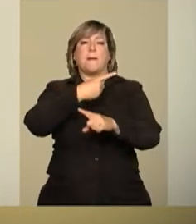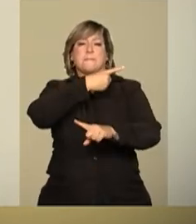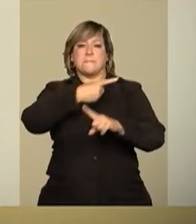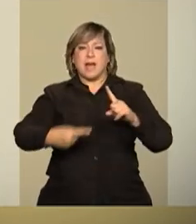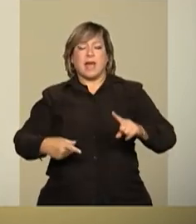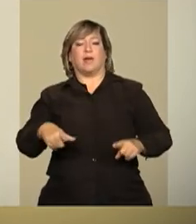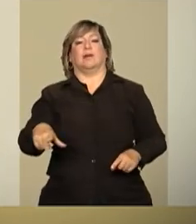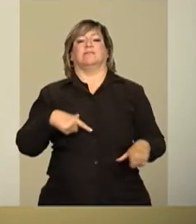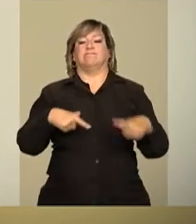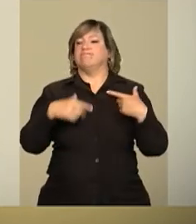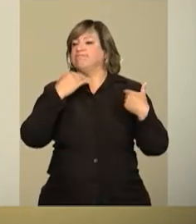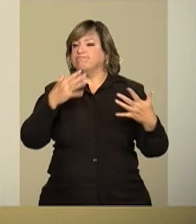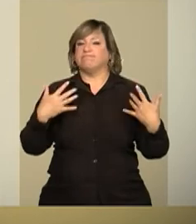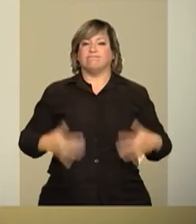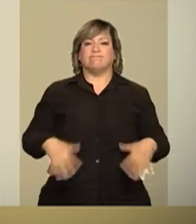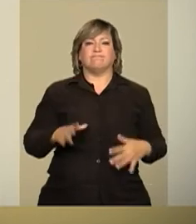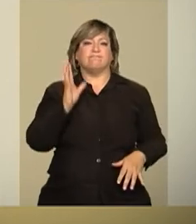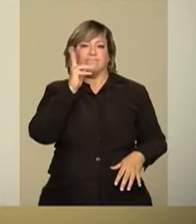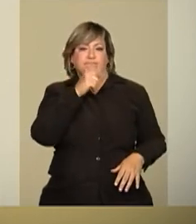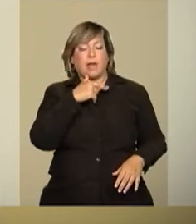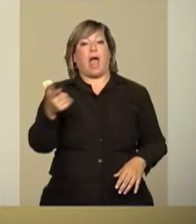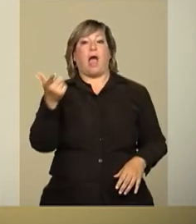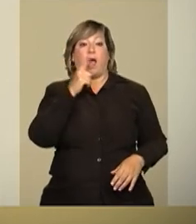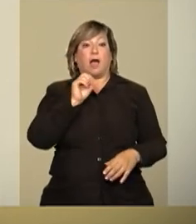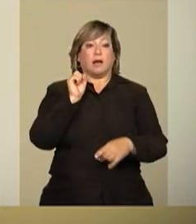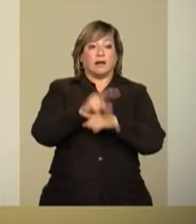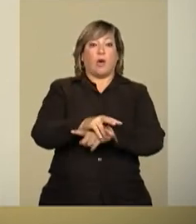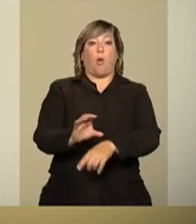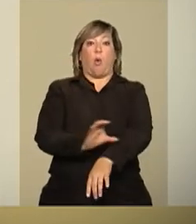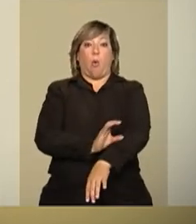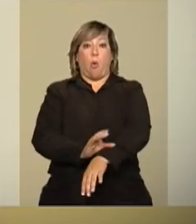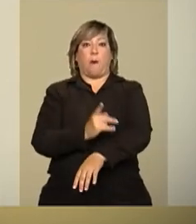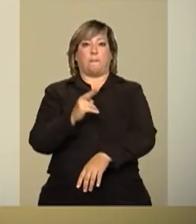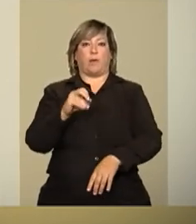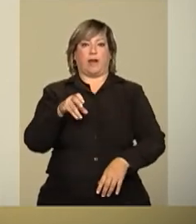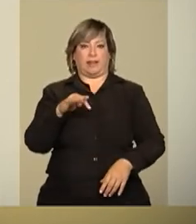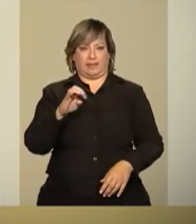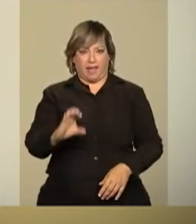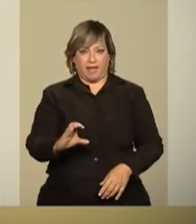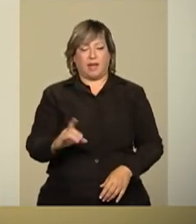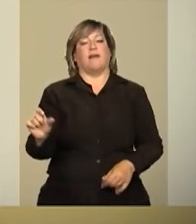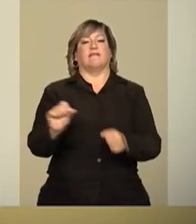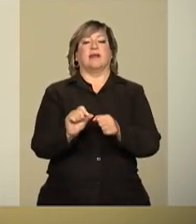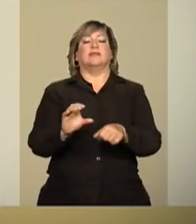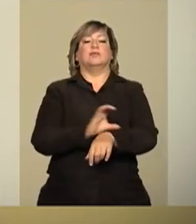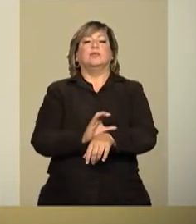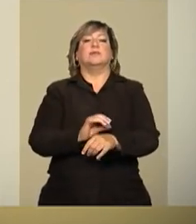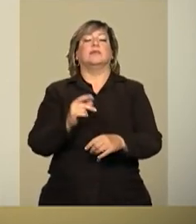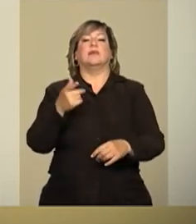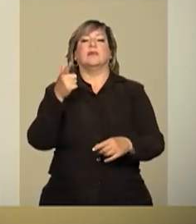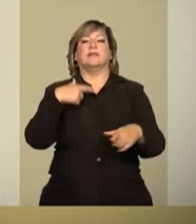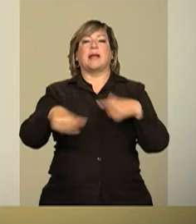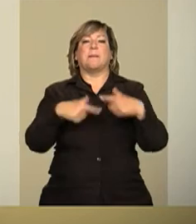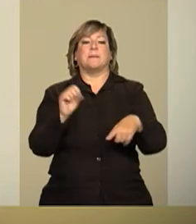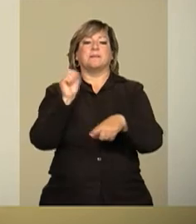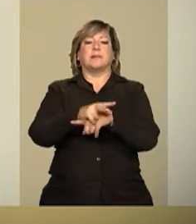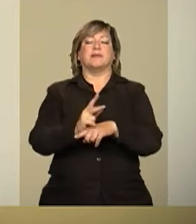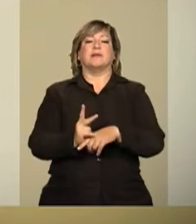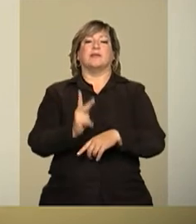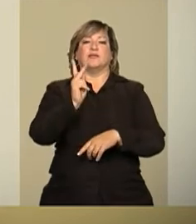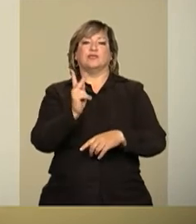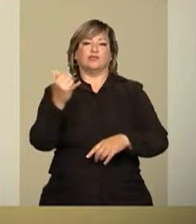apareceu a oportunidade de fazer o curso de qualificação do Pronatec aí ela fez o curso de frentista e no dia da formatura